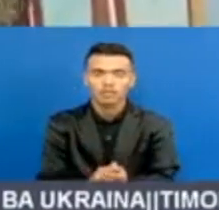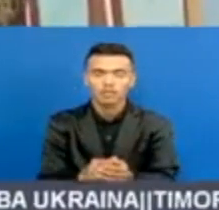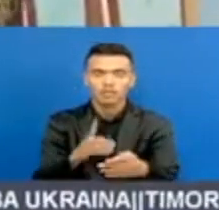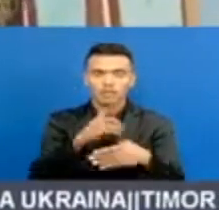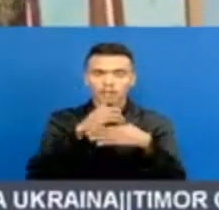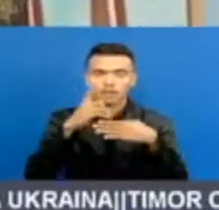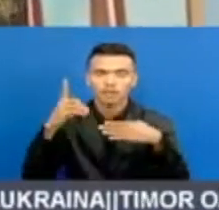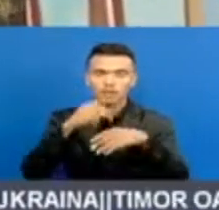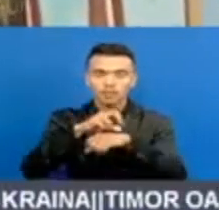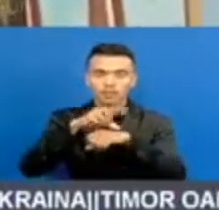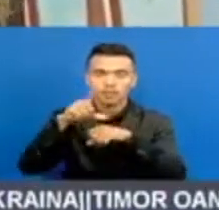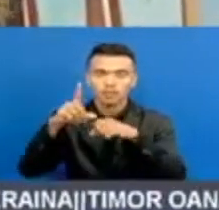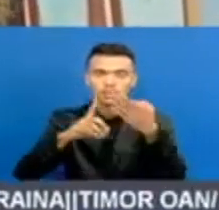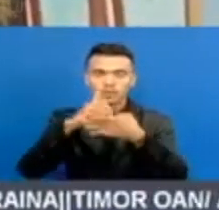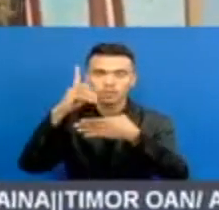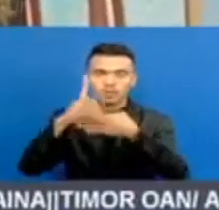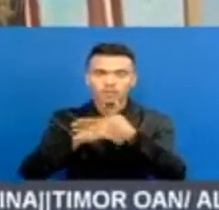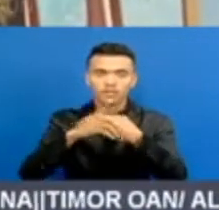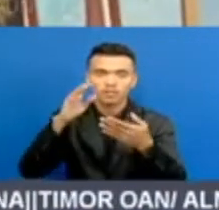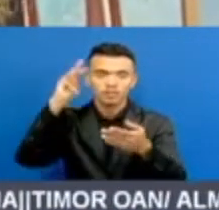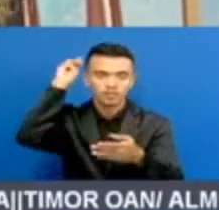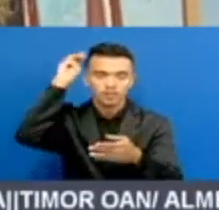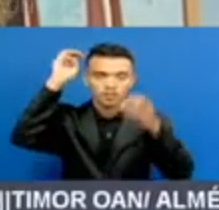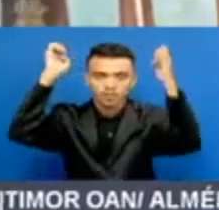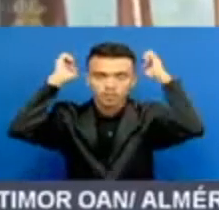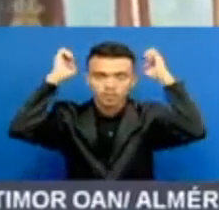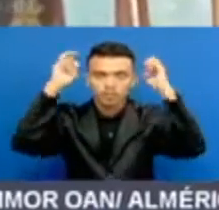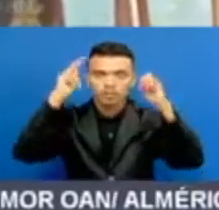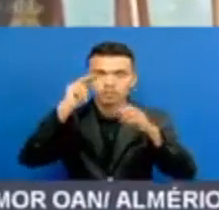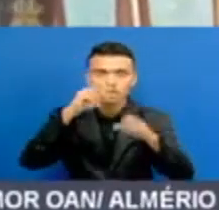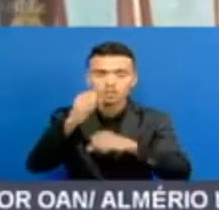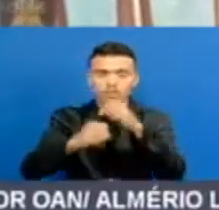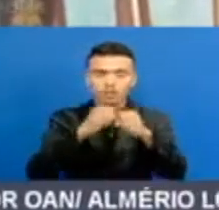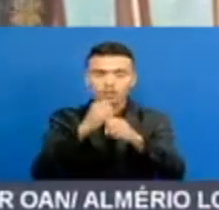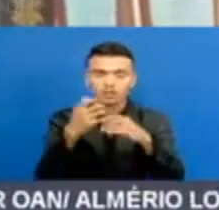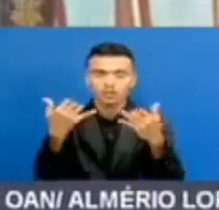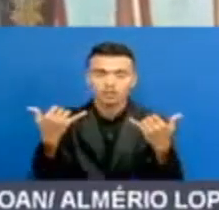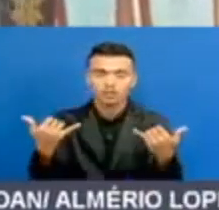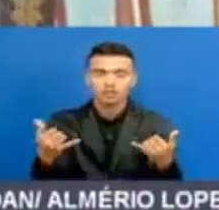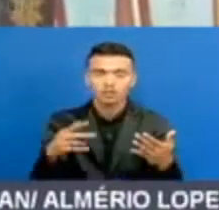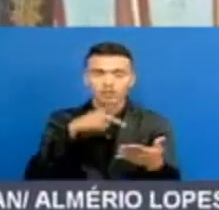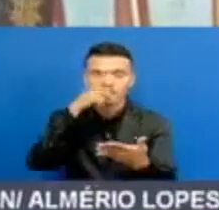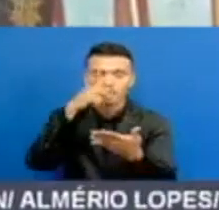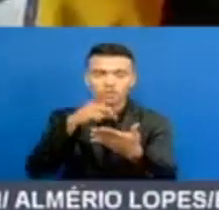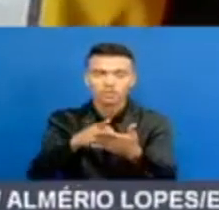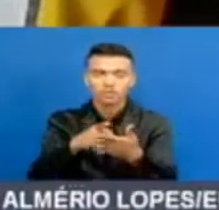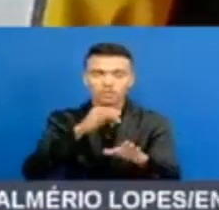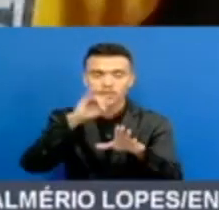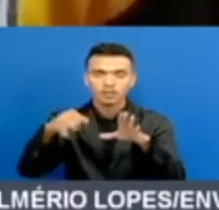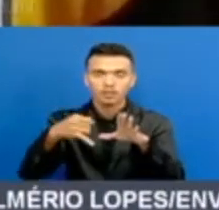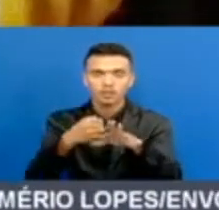Direção Nacional Desenvolvimento Parque Escolar Ministério da Educação. Batina ainda, né? Mas proposta Sirene inclui,